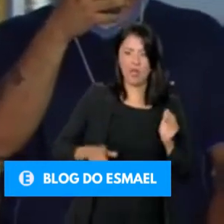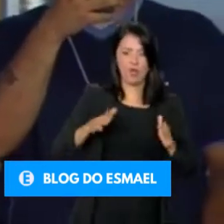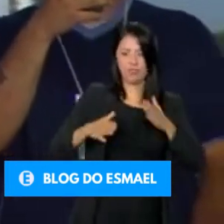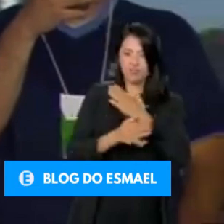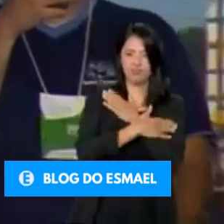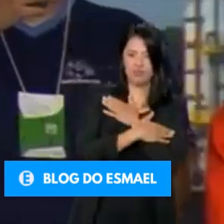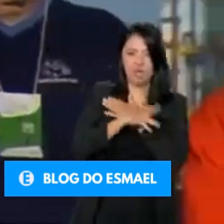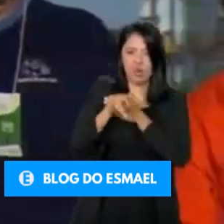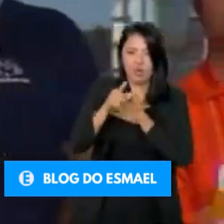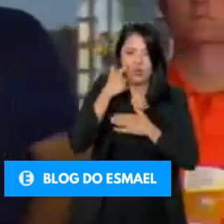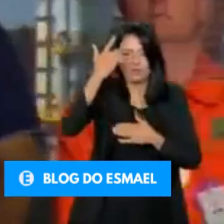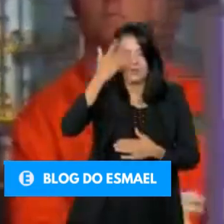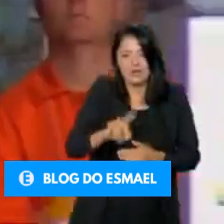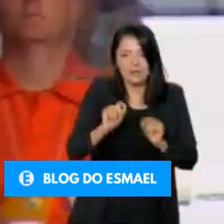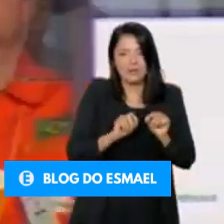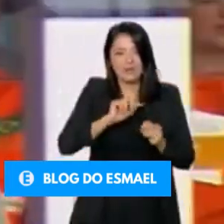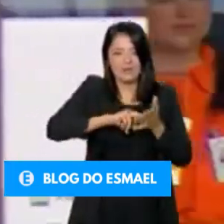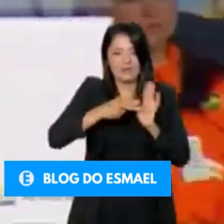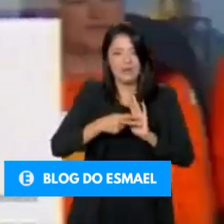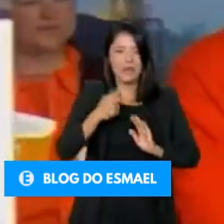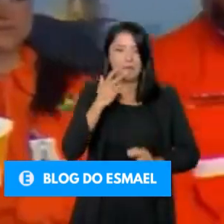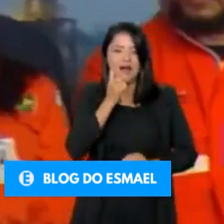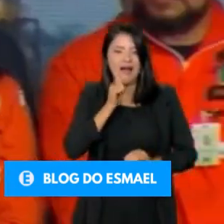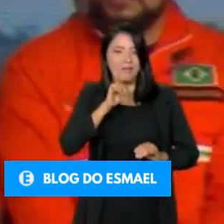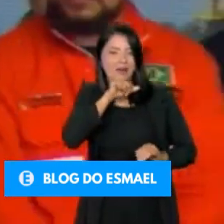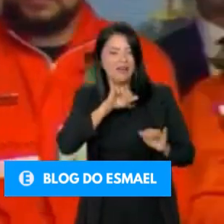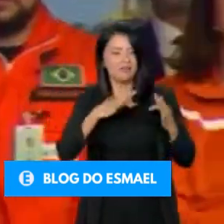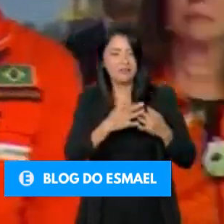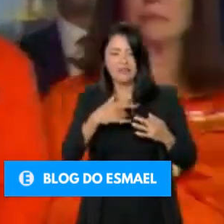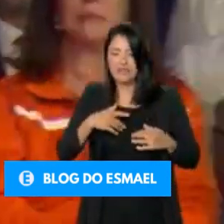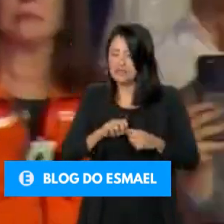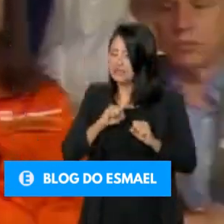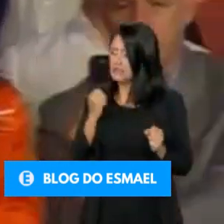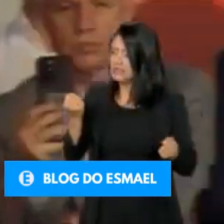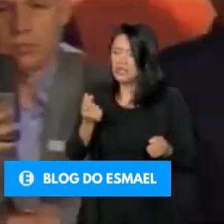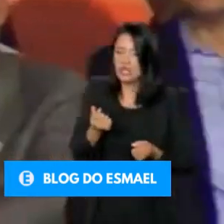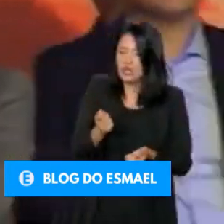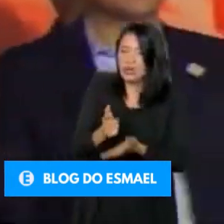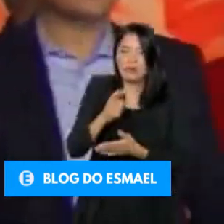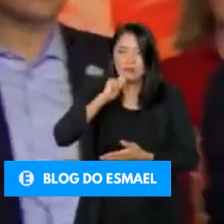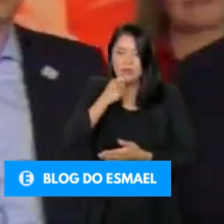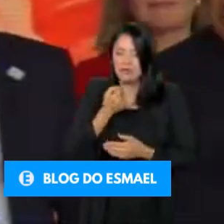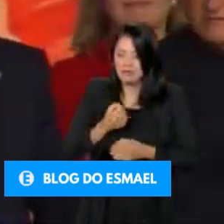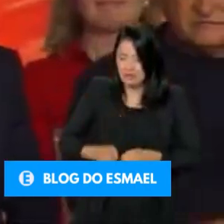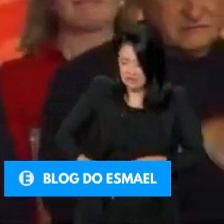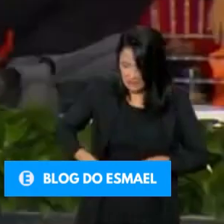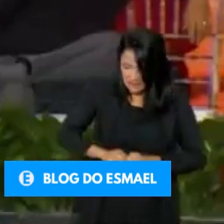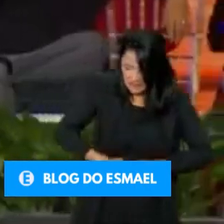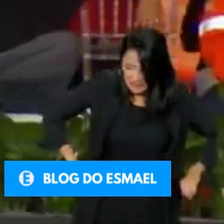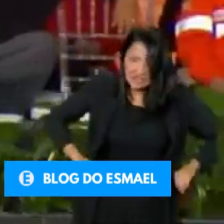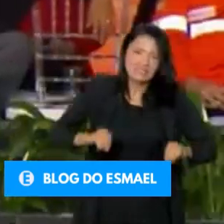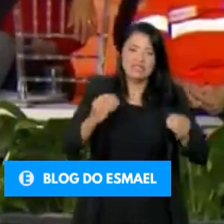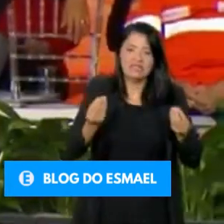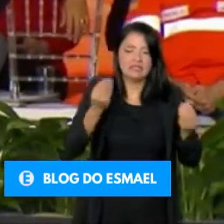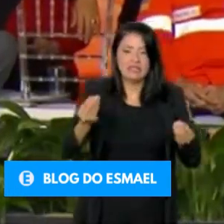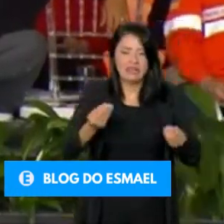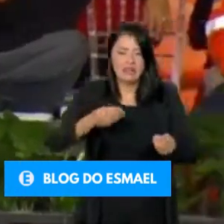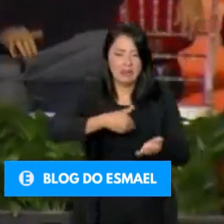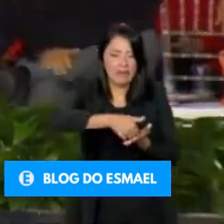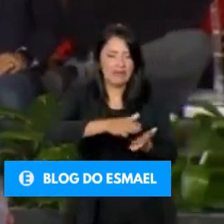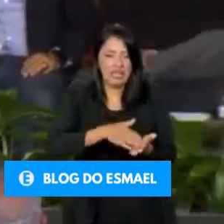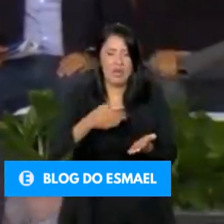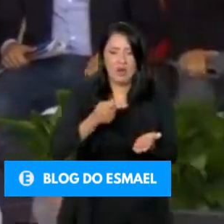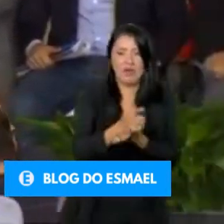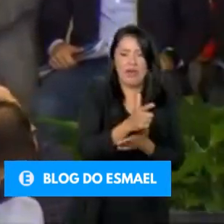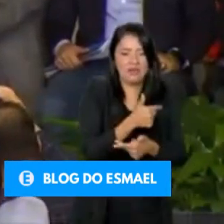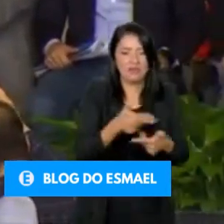não sabem o que é um pai de família levantar de manhã, não ter dinheiro para comprar o pão, não ter dinheiro para comprar manteiga. Eles sabem o que é o